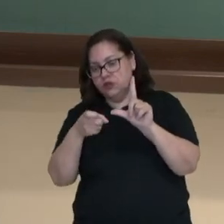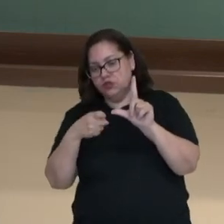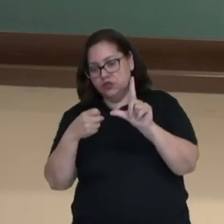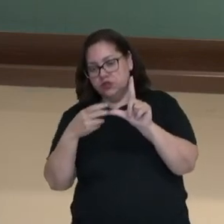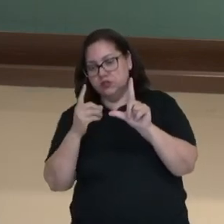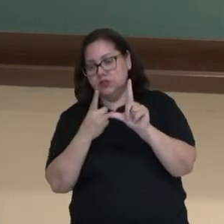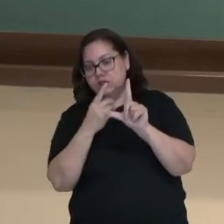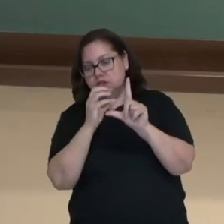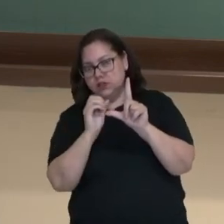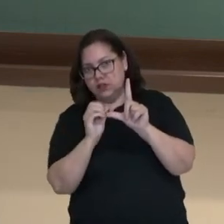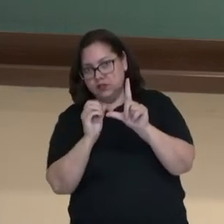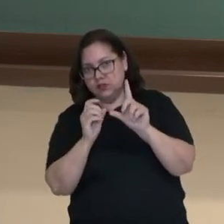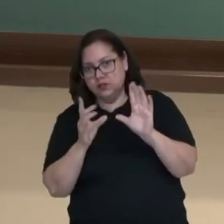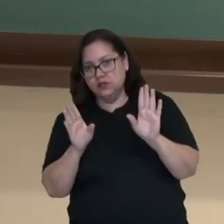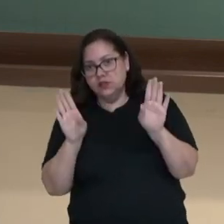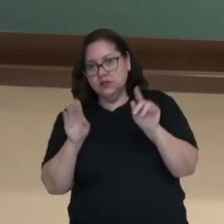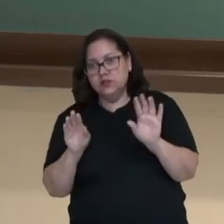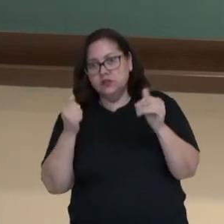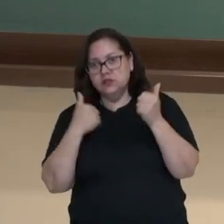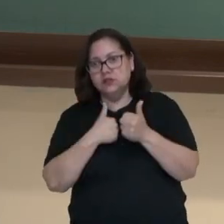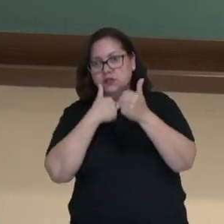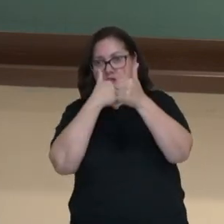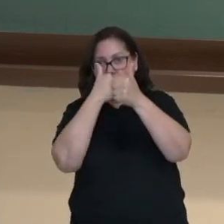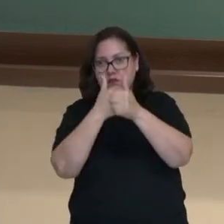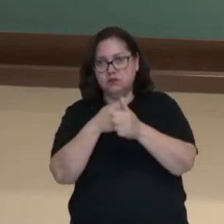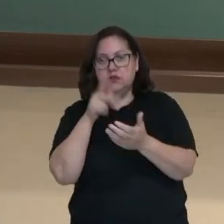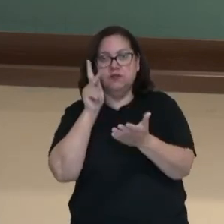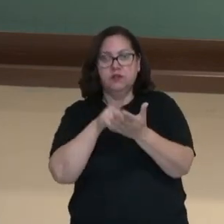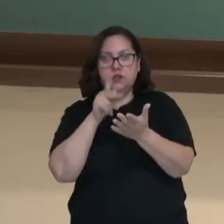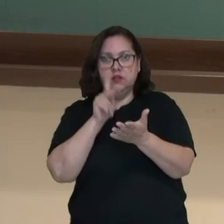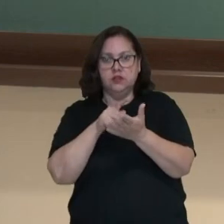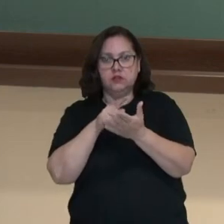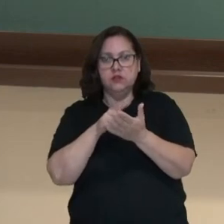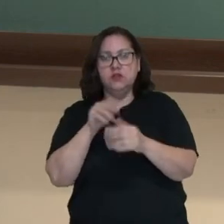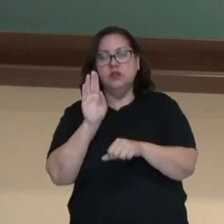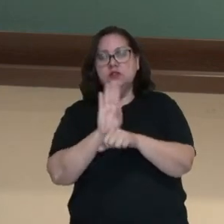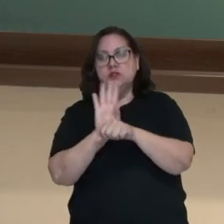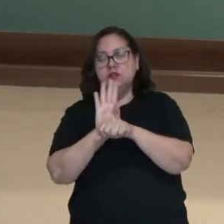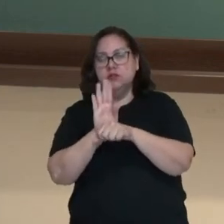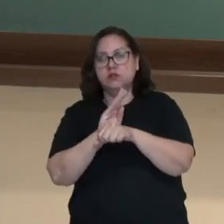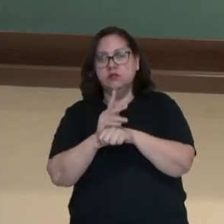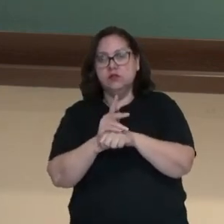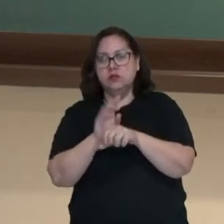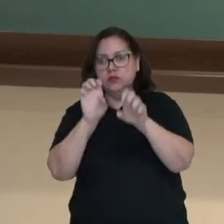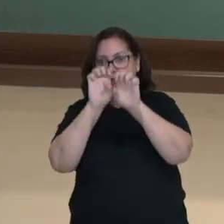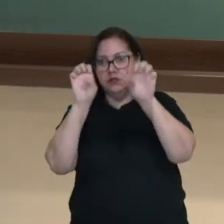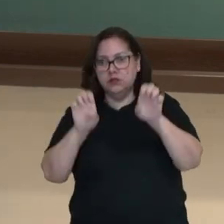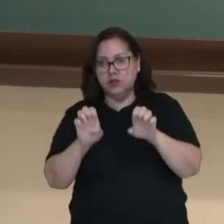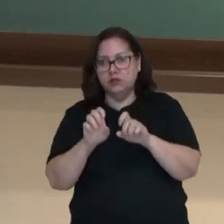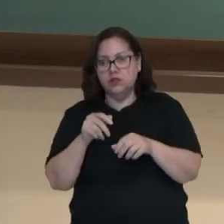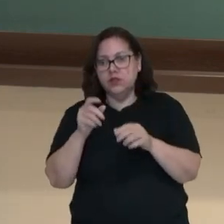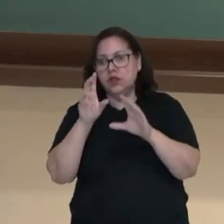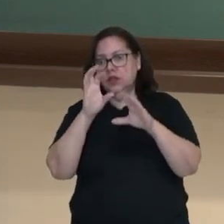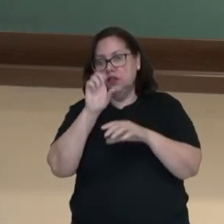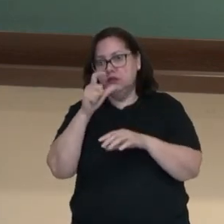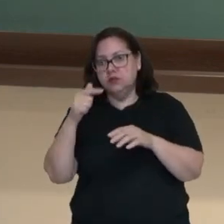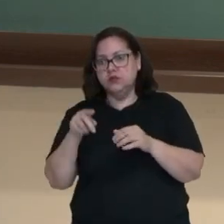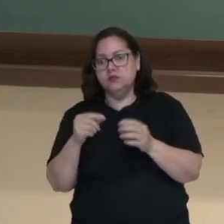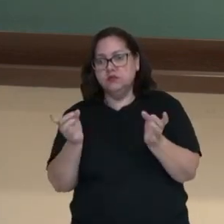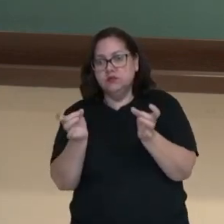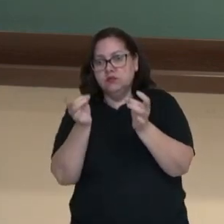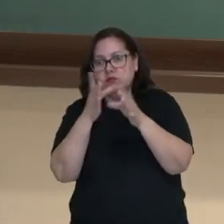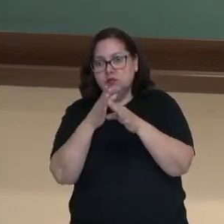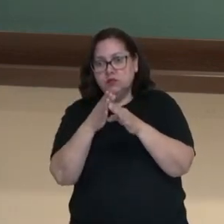que valer 10 para que esse sistema seja verdadeiro. Nesse vídeo nós falamos sobre sistemas de equações